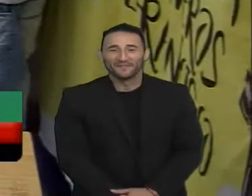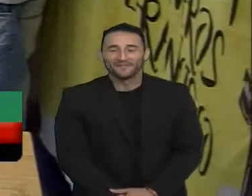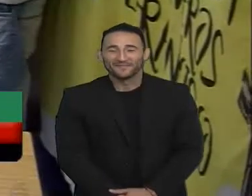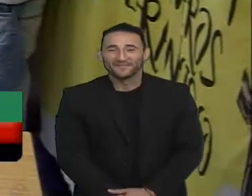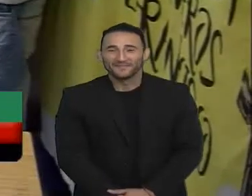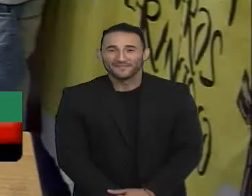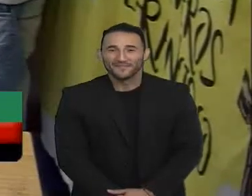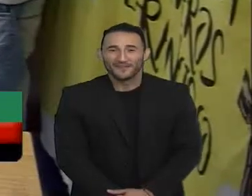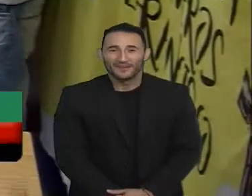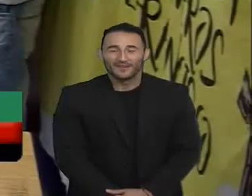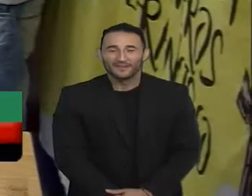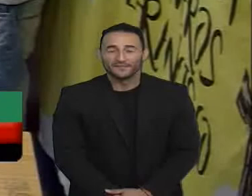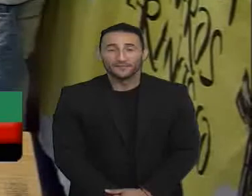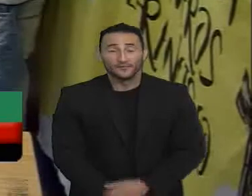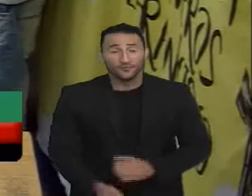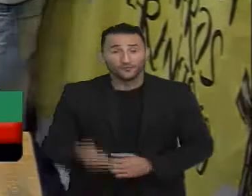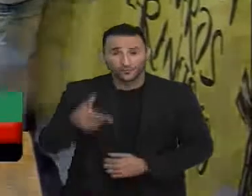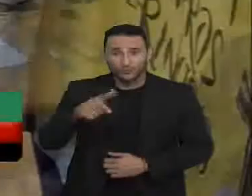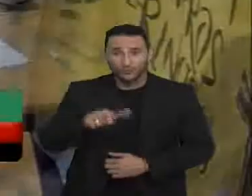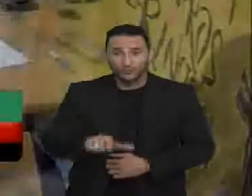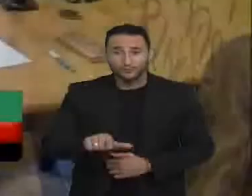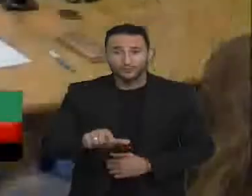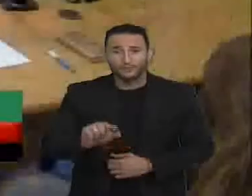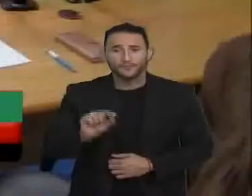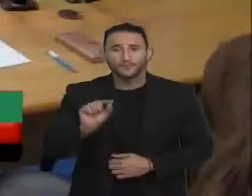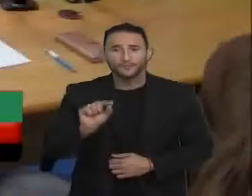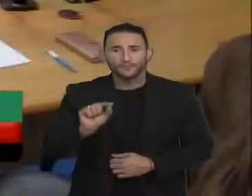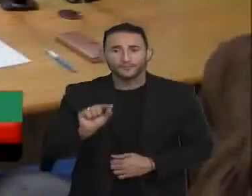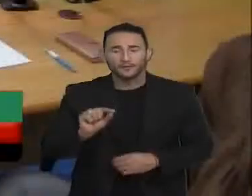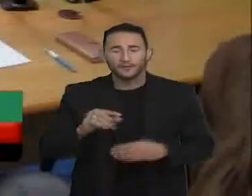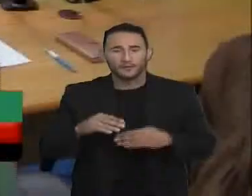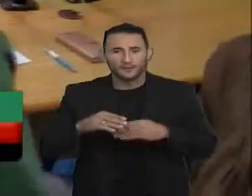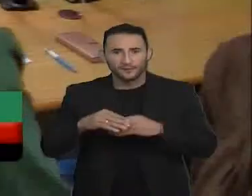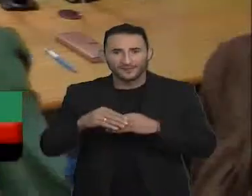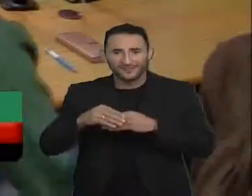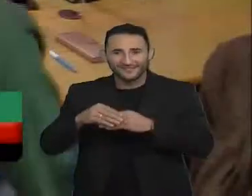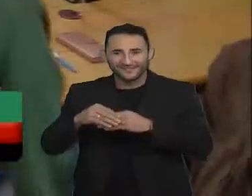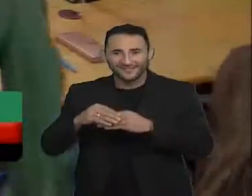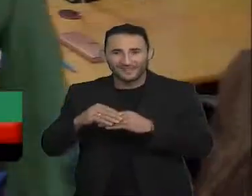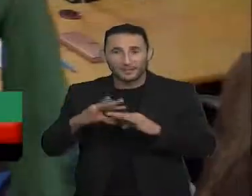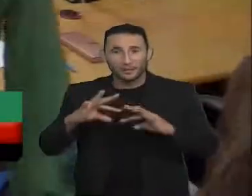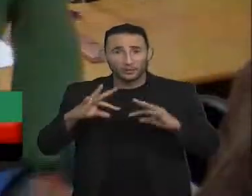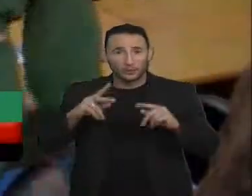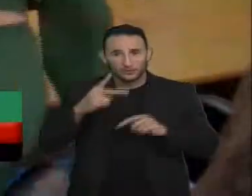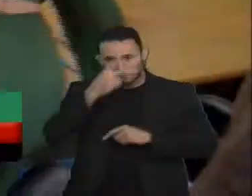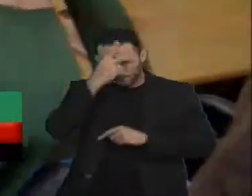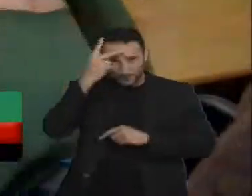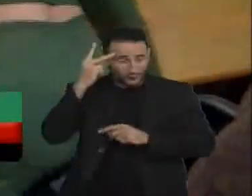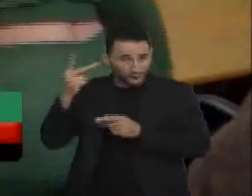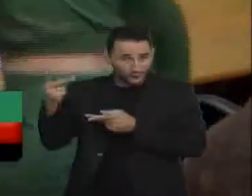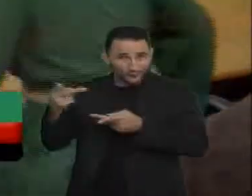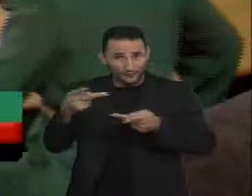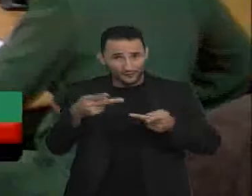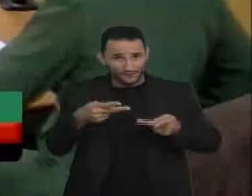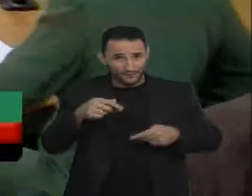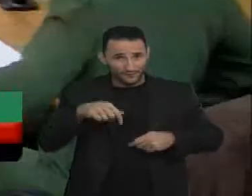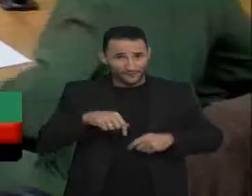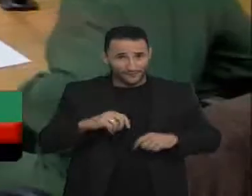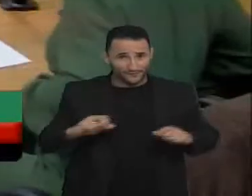Quero mais uma vez saudar os visitantes a essa casa. Convido o